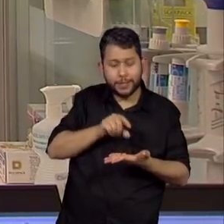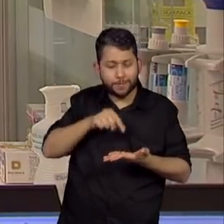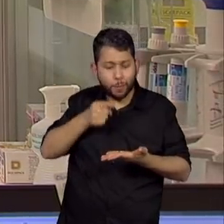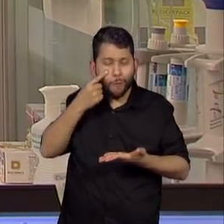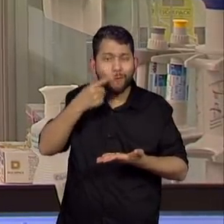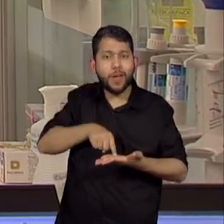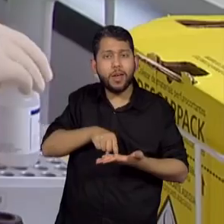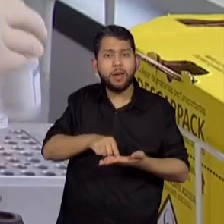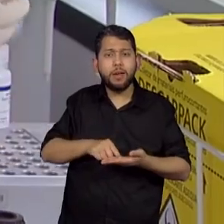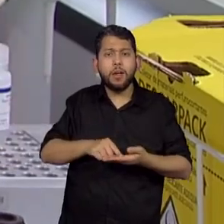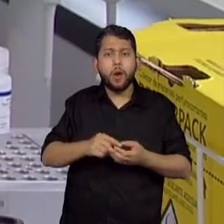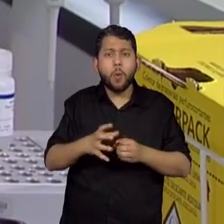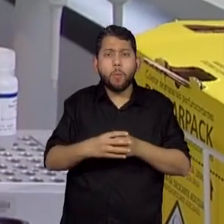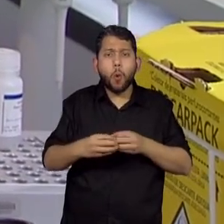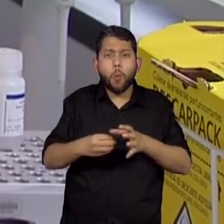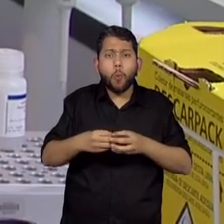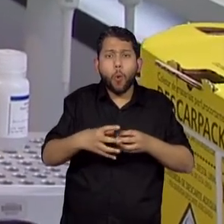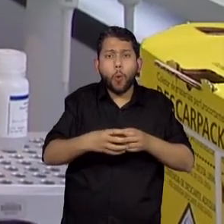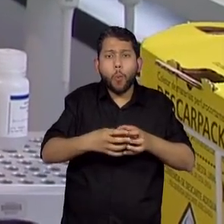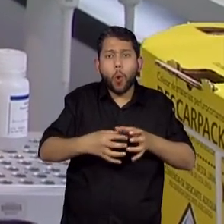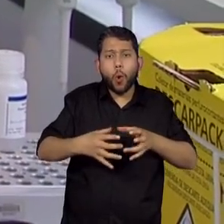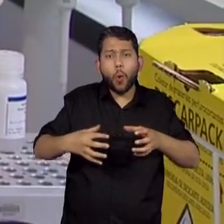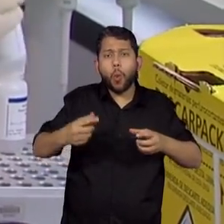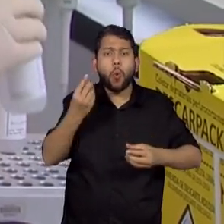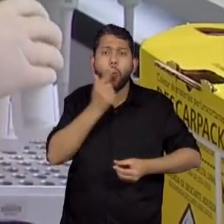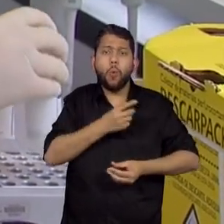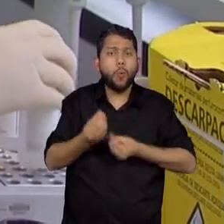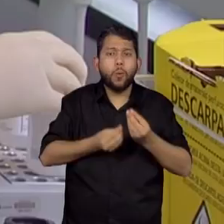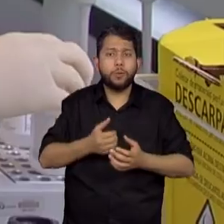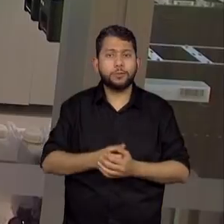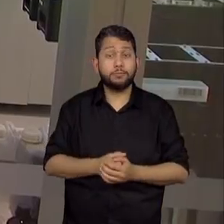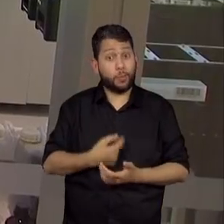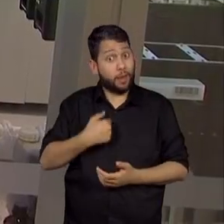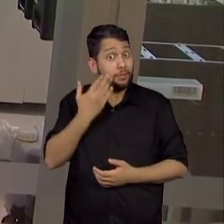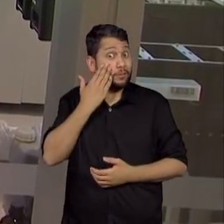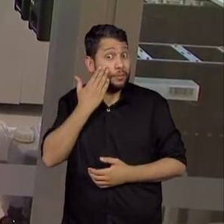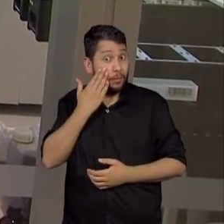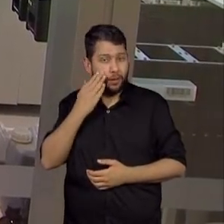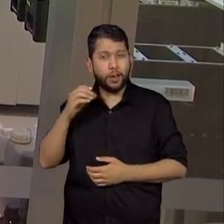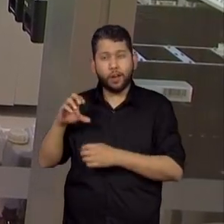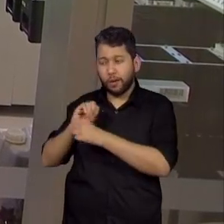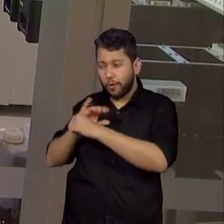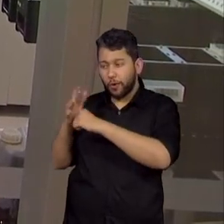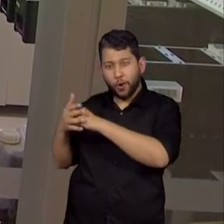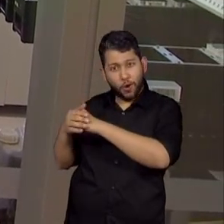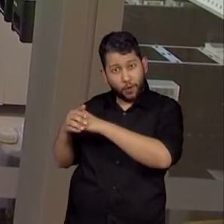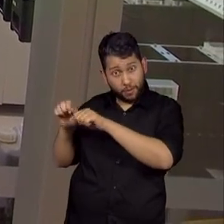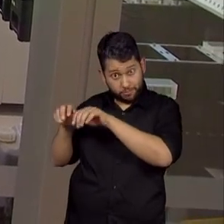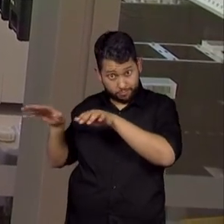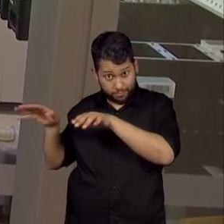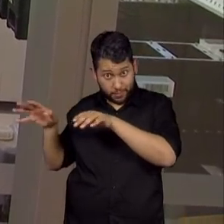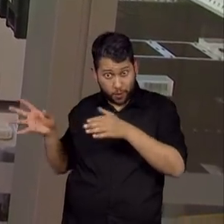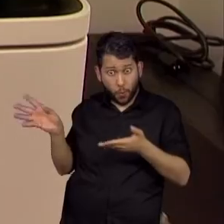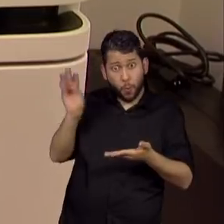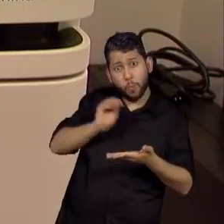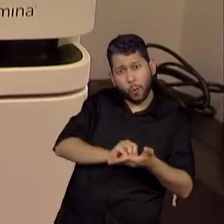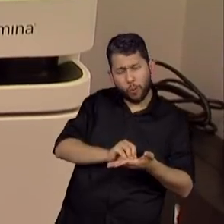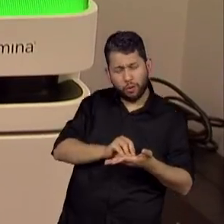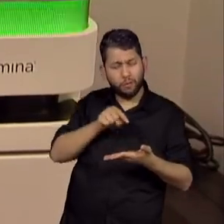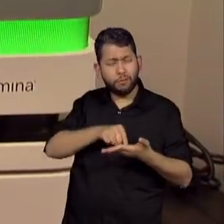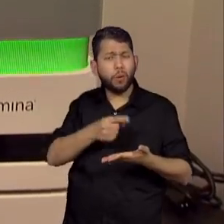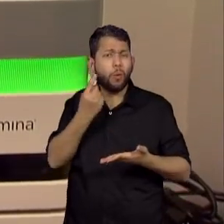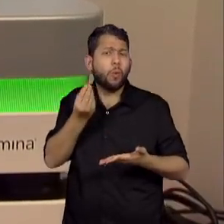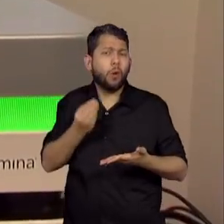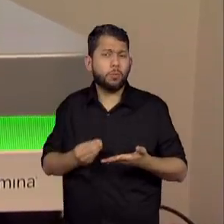né? E a pergunta é, como é que o coronavírus se comporta nessas pessoas? Será que ele não penetra